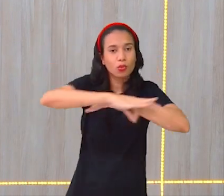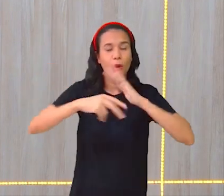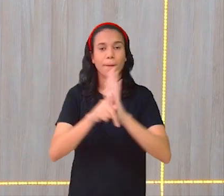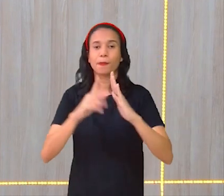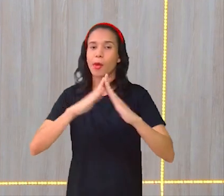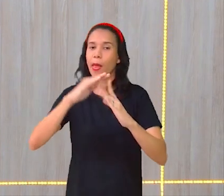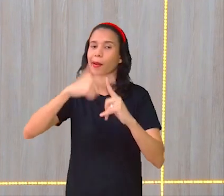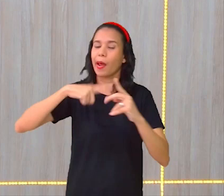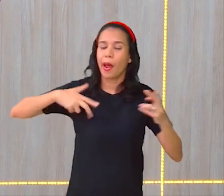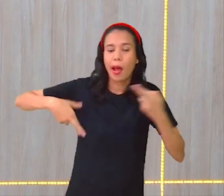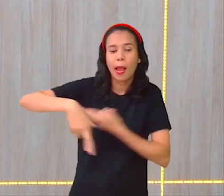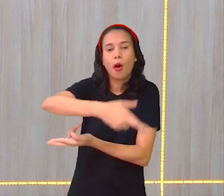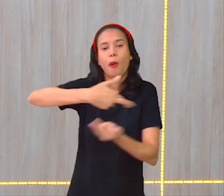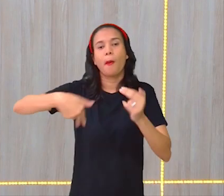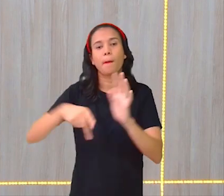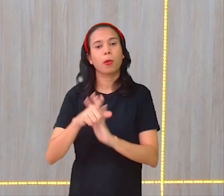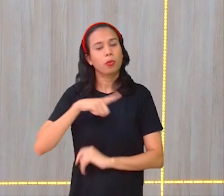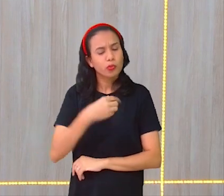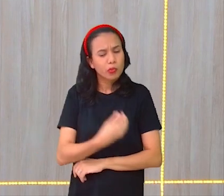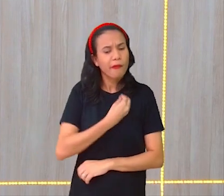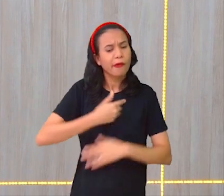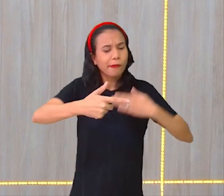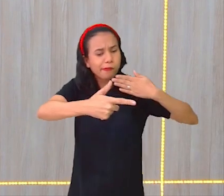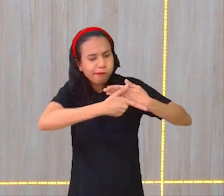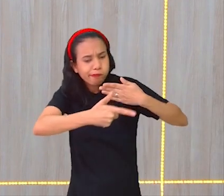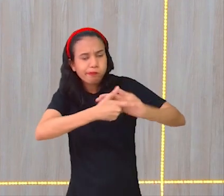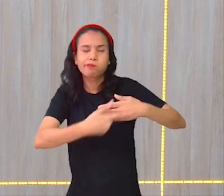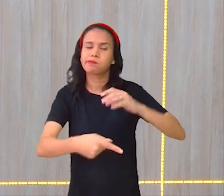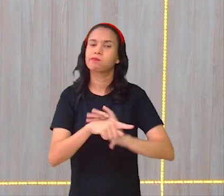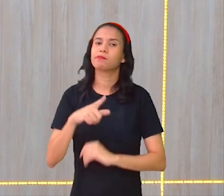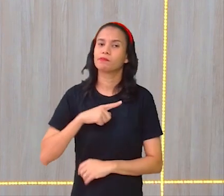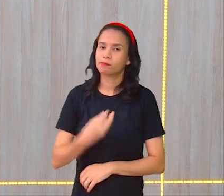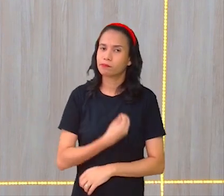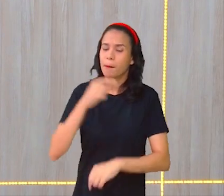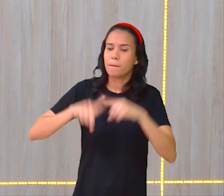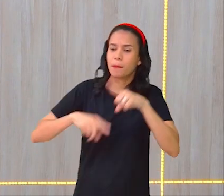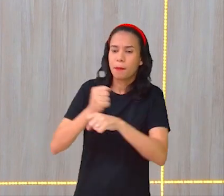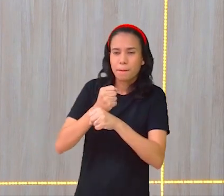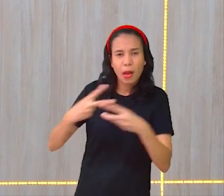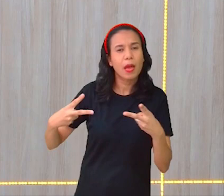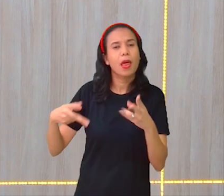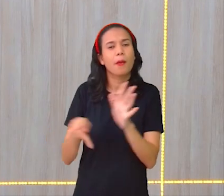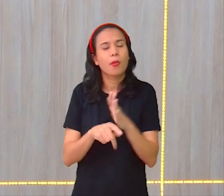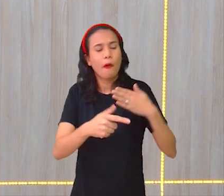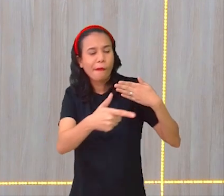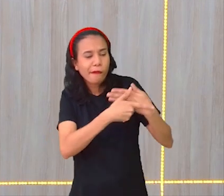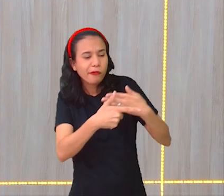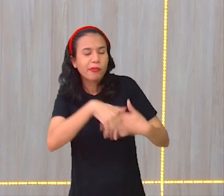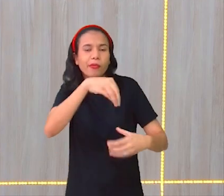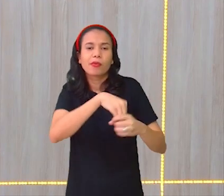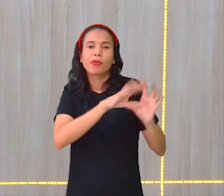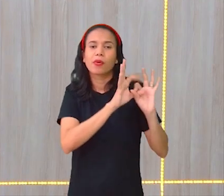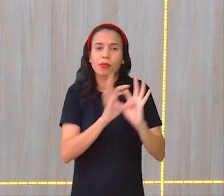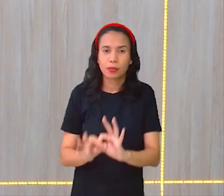Tinham relacionado com alguma função, né, algum material que tinha uma função ali dentro